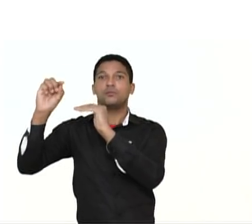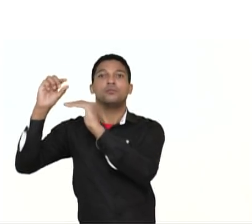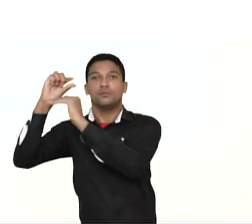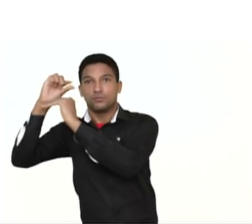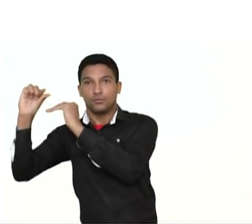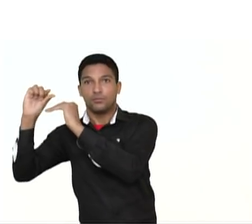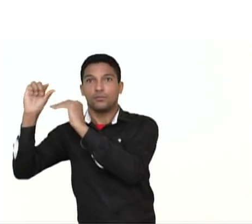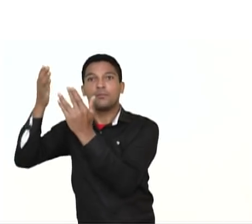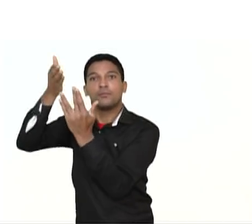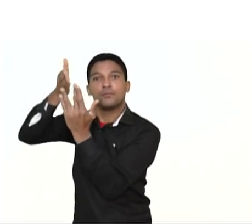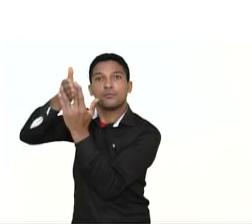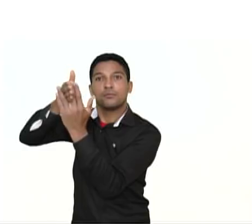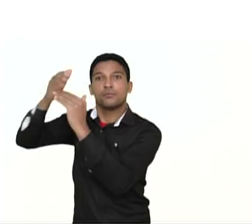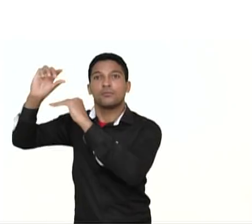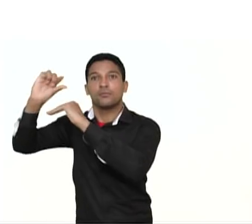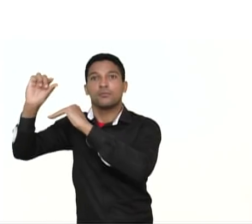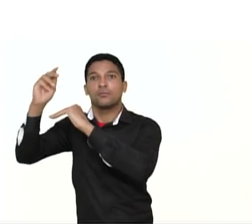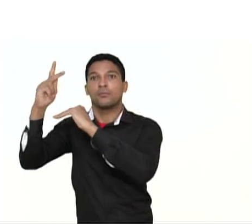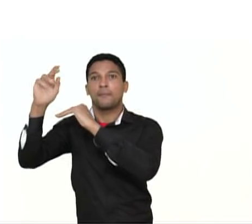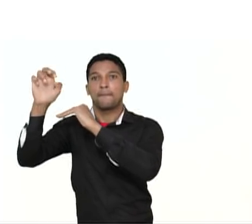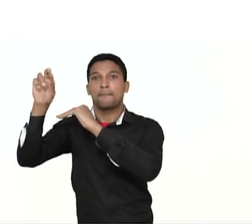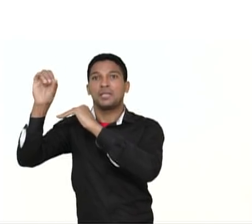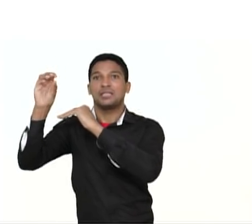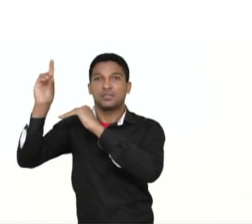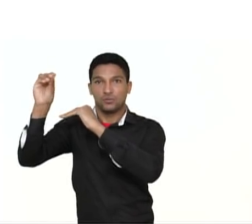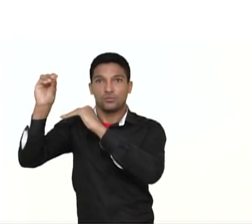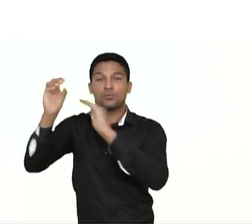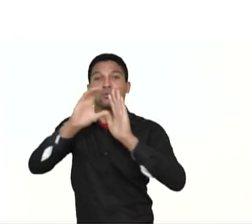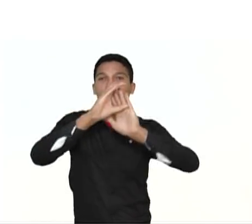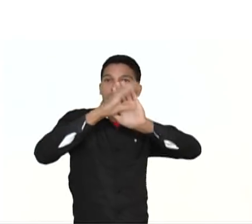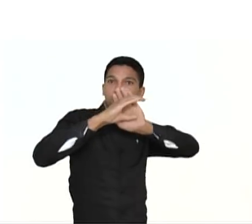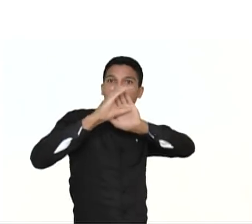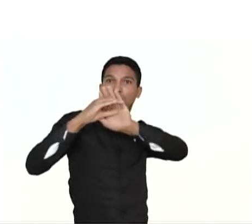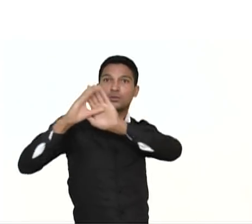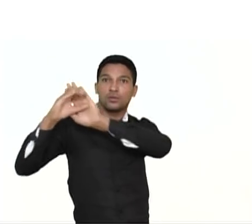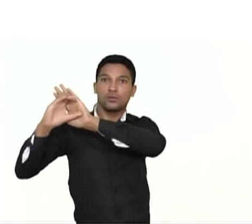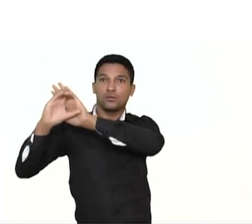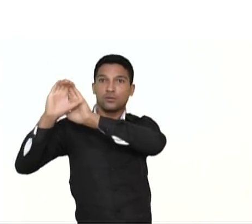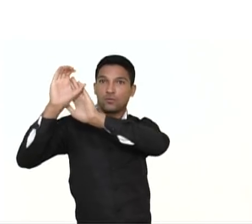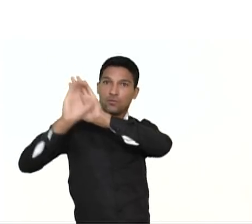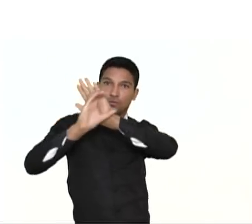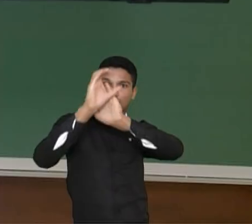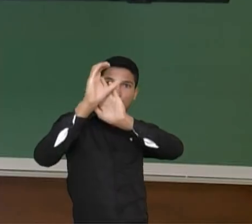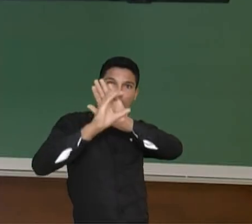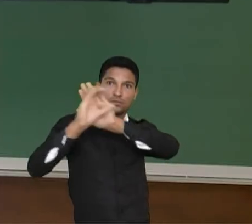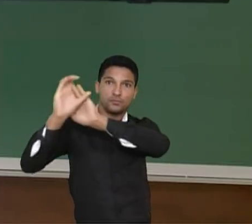não. Então, nós vamos retomar esses 3 conceitos, ok? Então, acompanha comigo aqui.